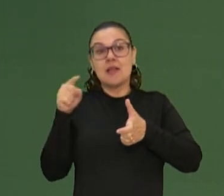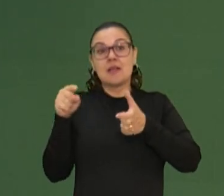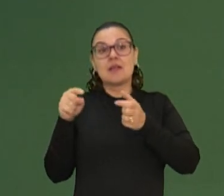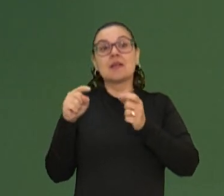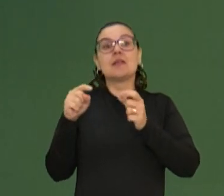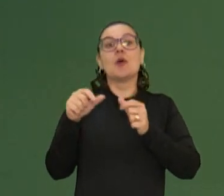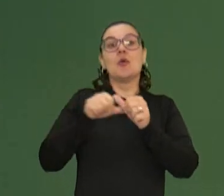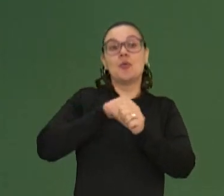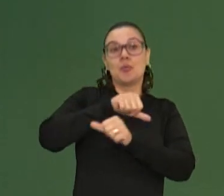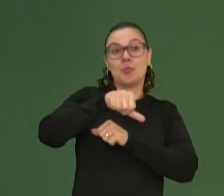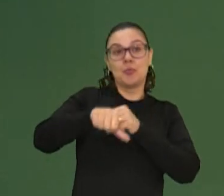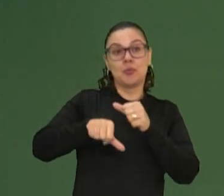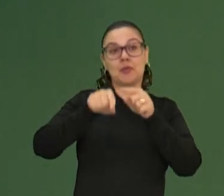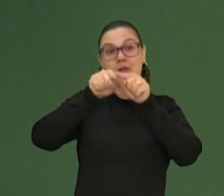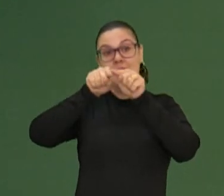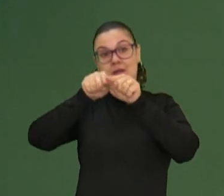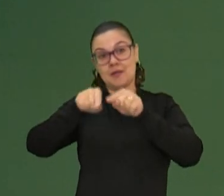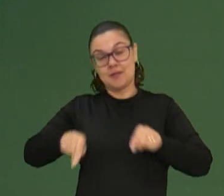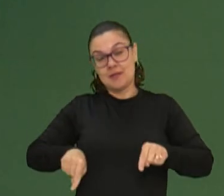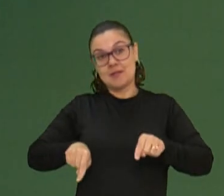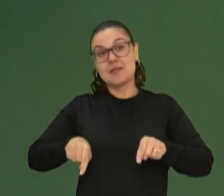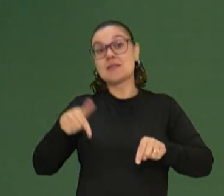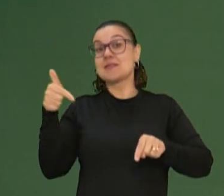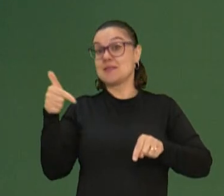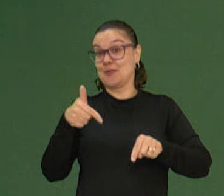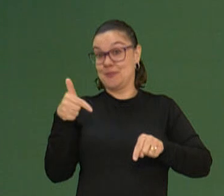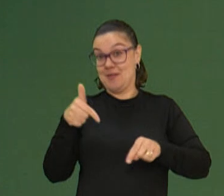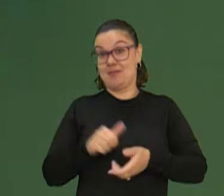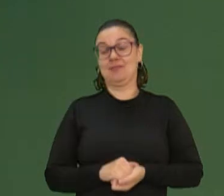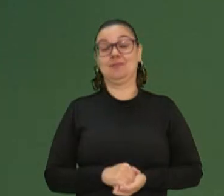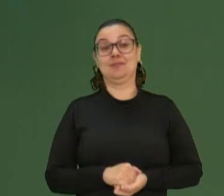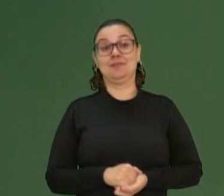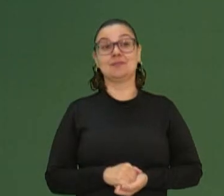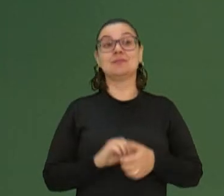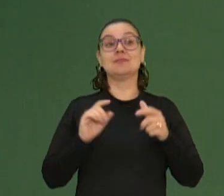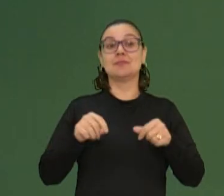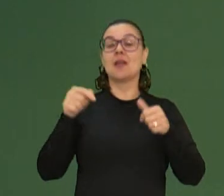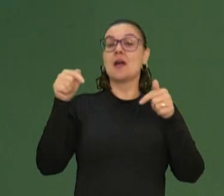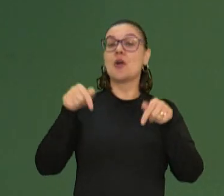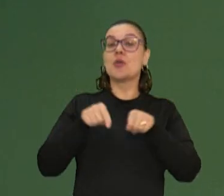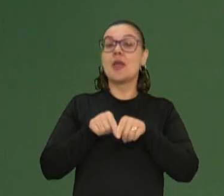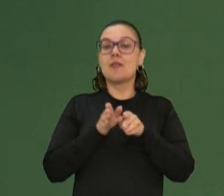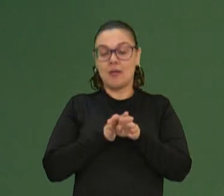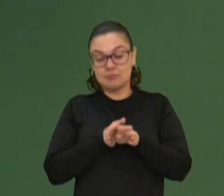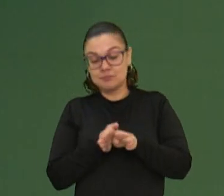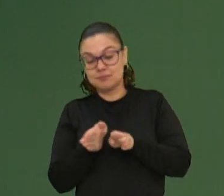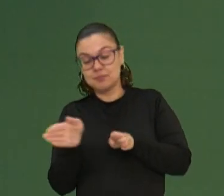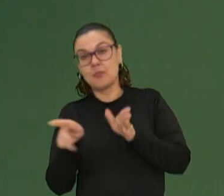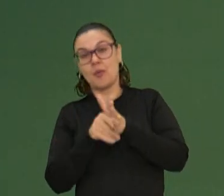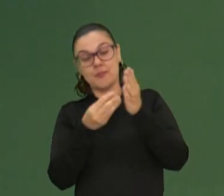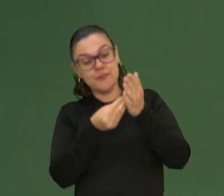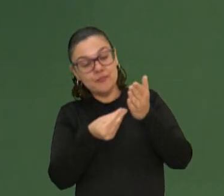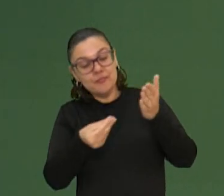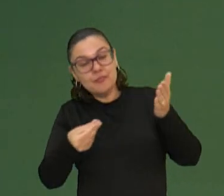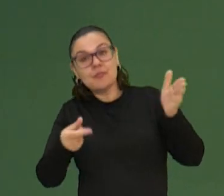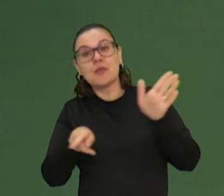ele também se torna xilema e floema secundário, que são os sistemas de condução de seiva da planta. Xilema,